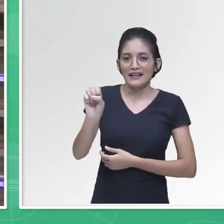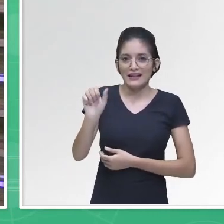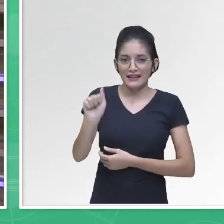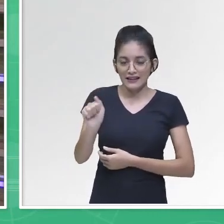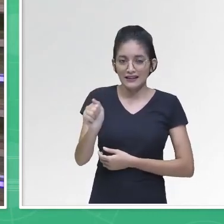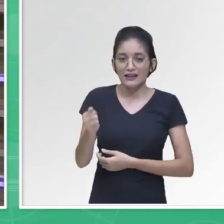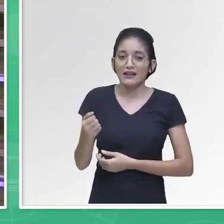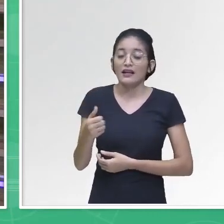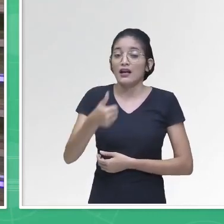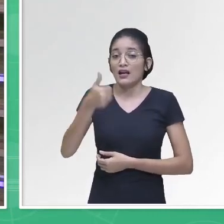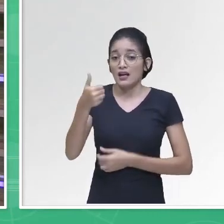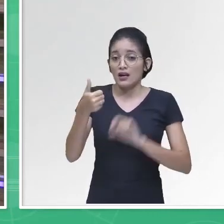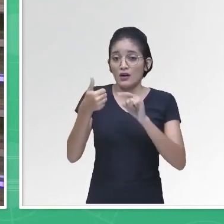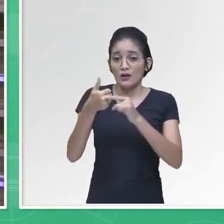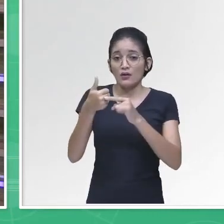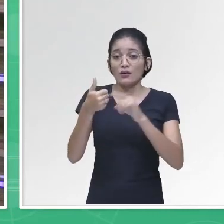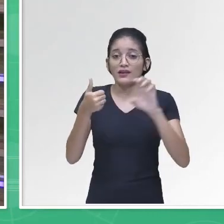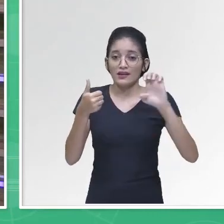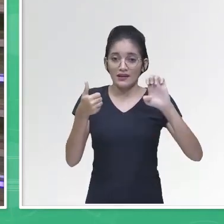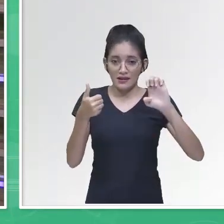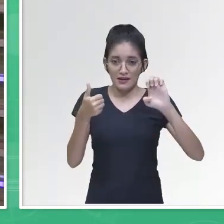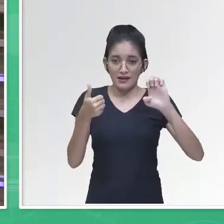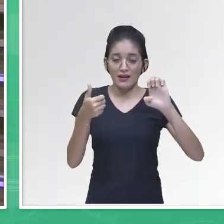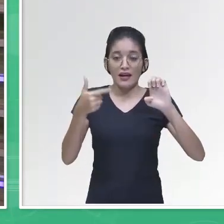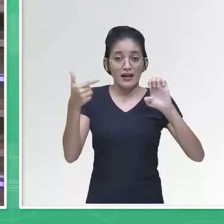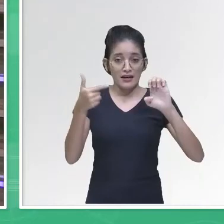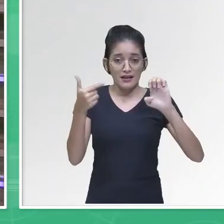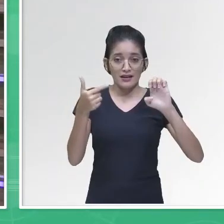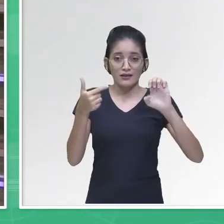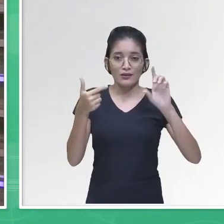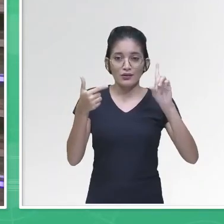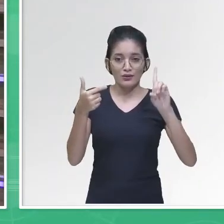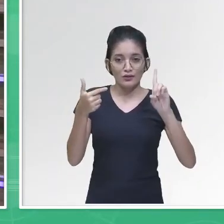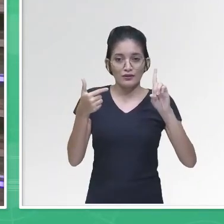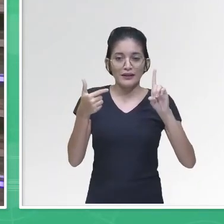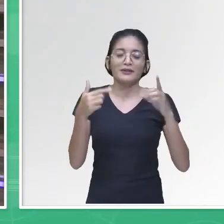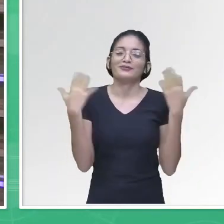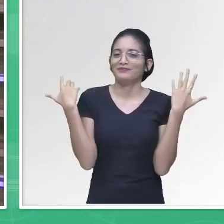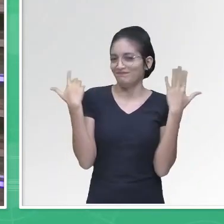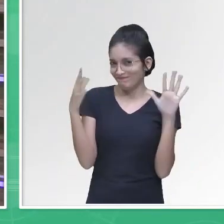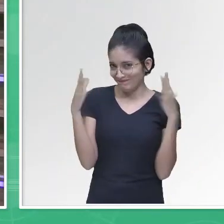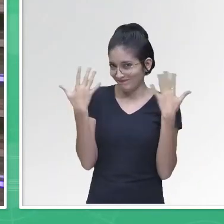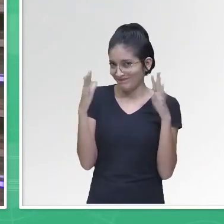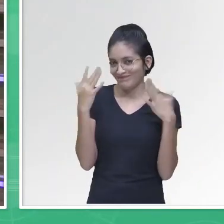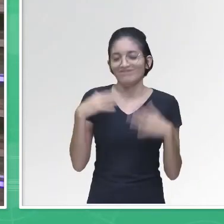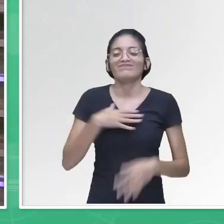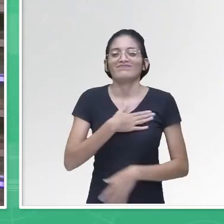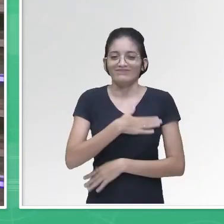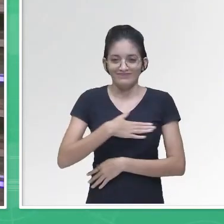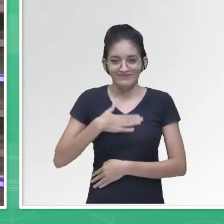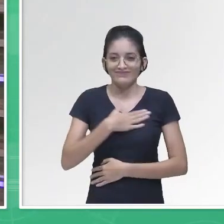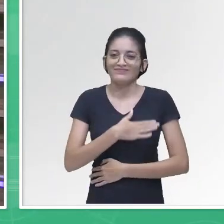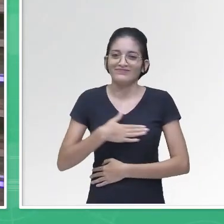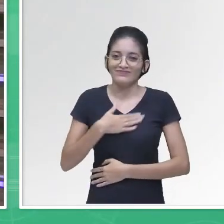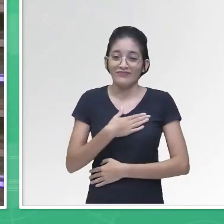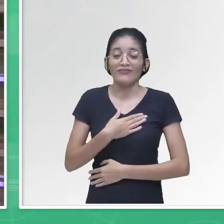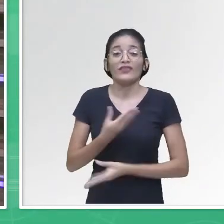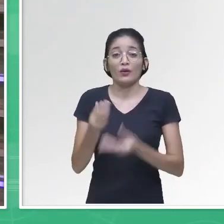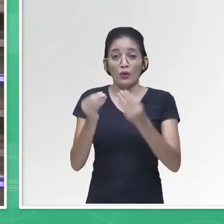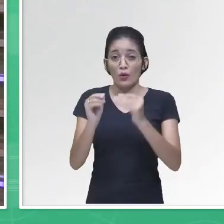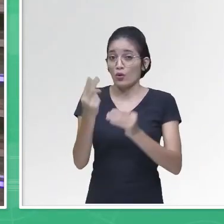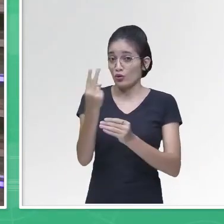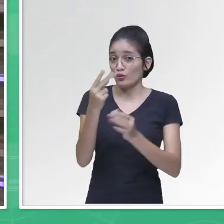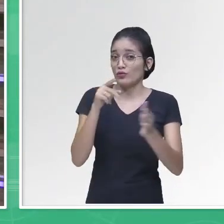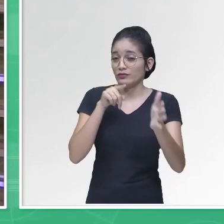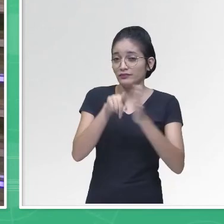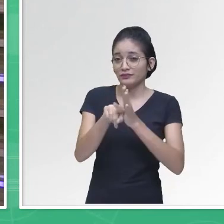Questão 1, letra E. Questão 2, letra D. Arrasou, hein, Terezinha? Gostei. Colocou as duas